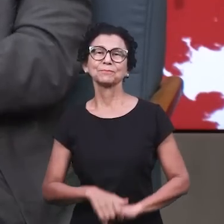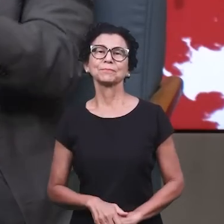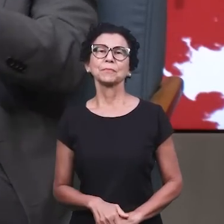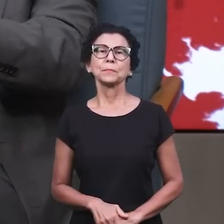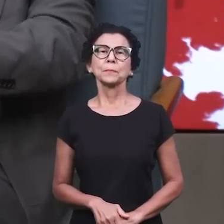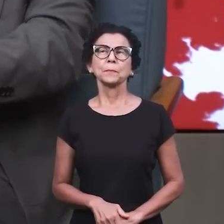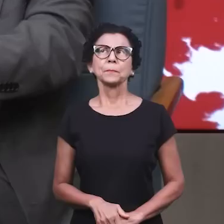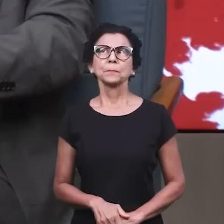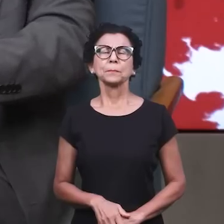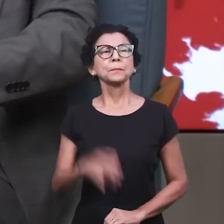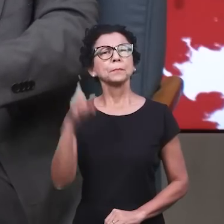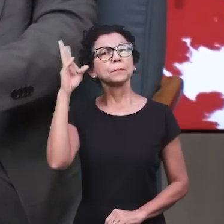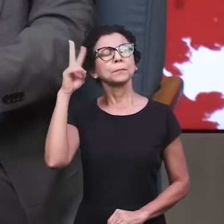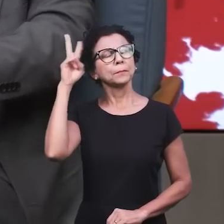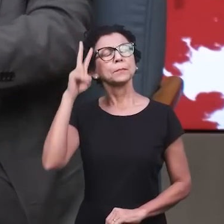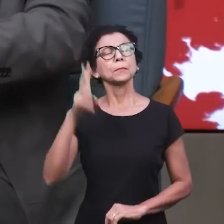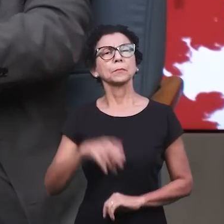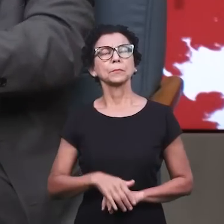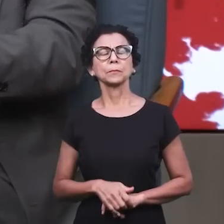Eu me lembro,